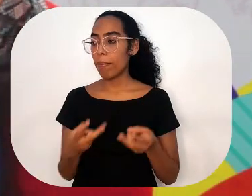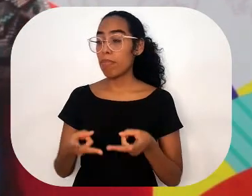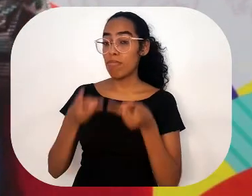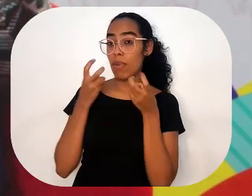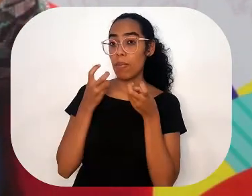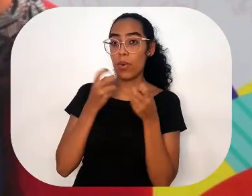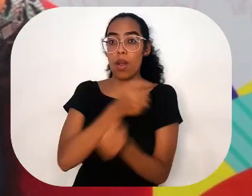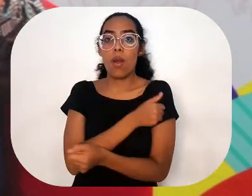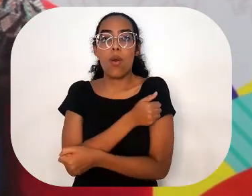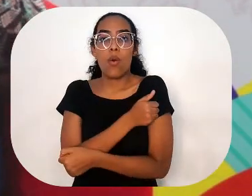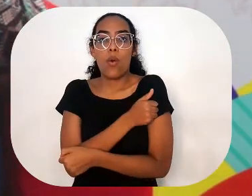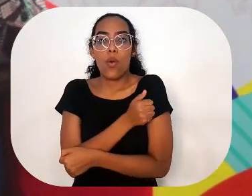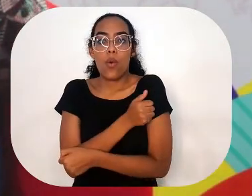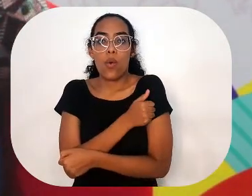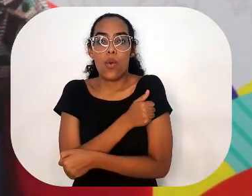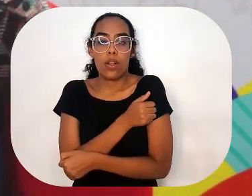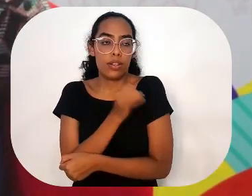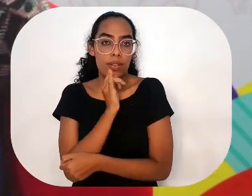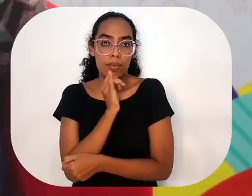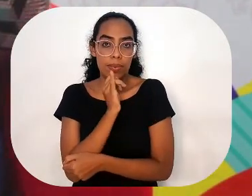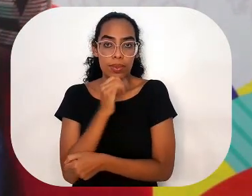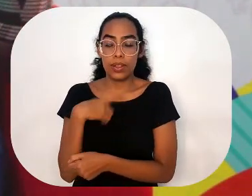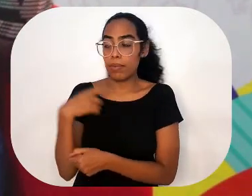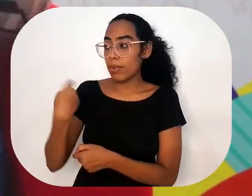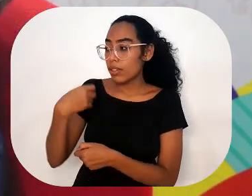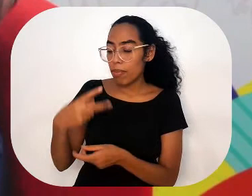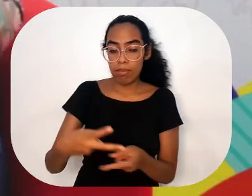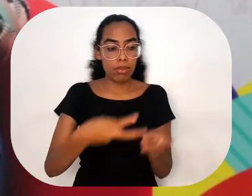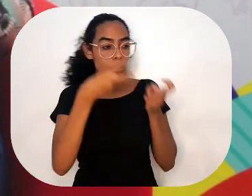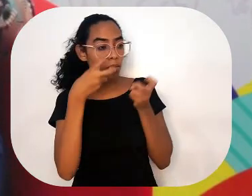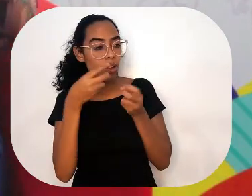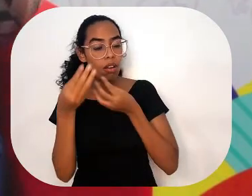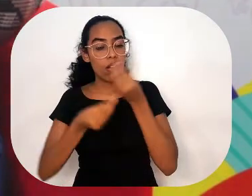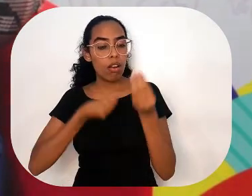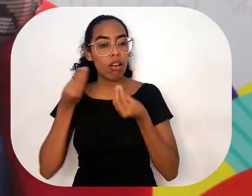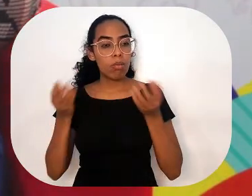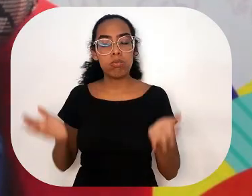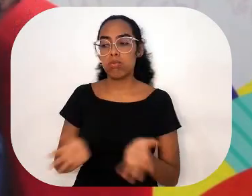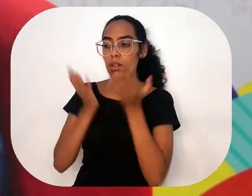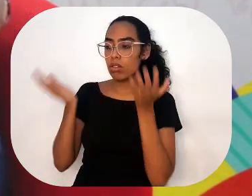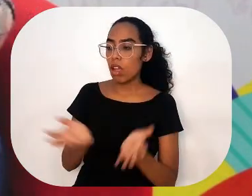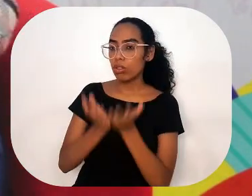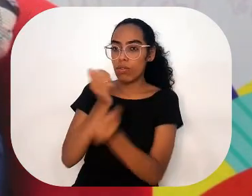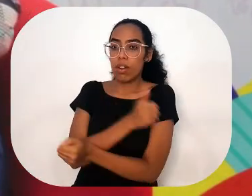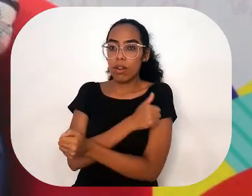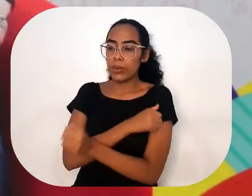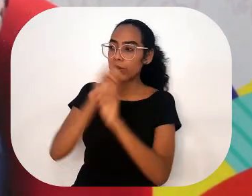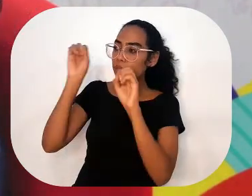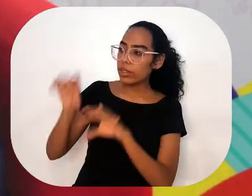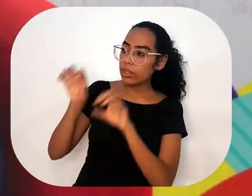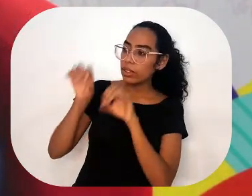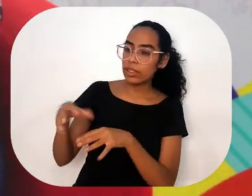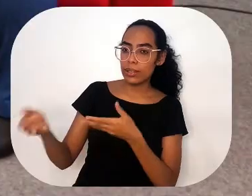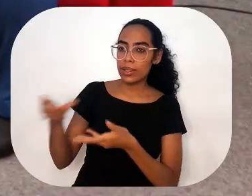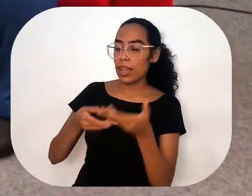a gente tem visto que os alunos eles se sentem porque aí precisa ver também o outro lado de como a gente desperta isso o